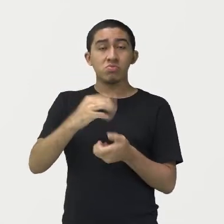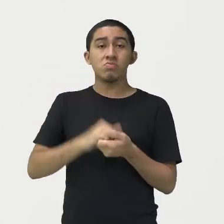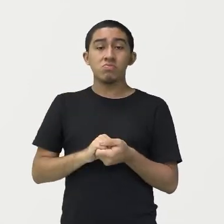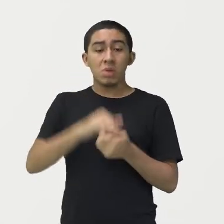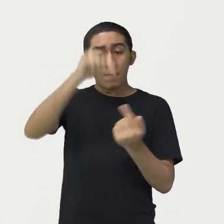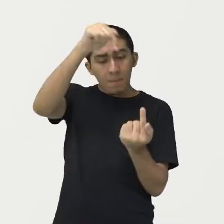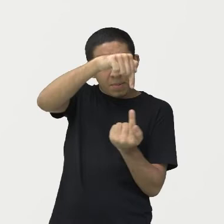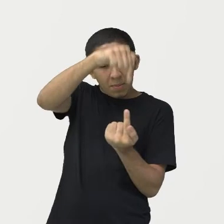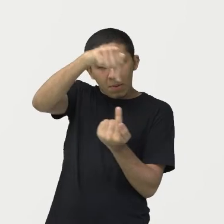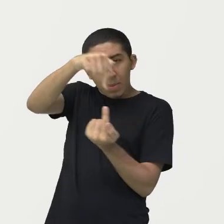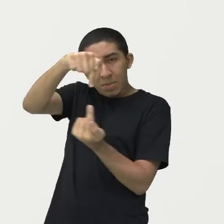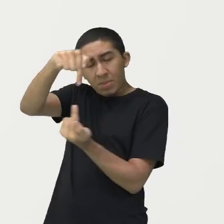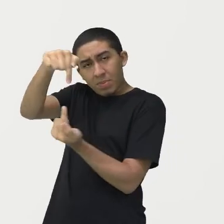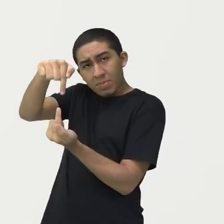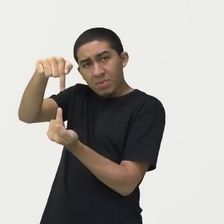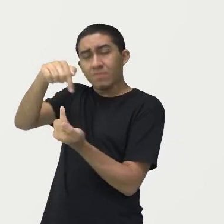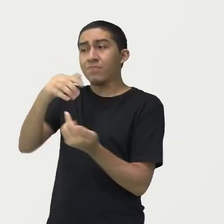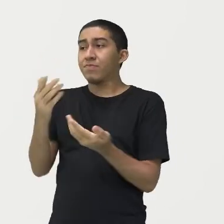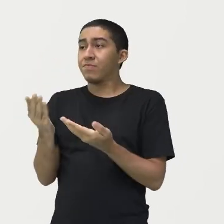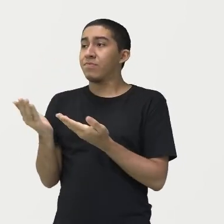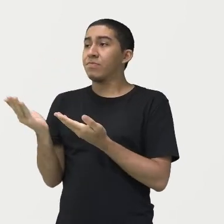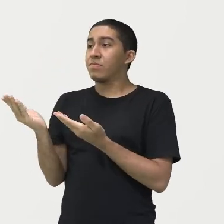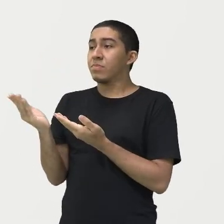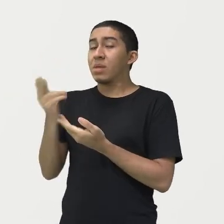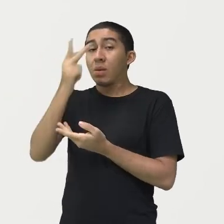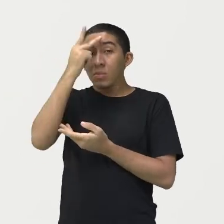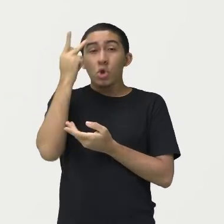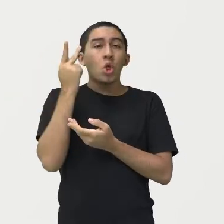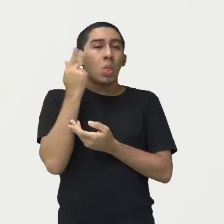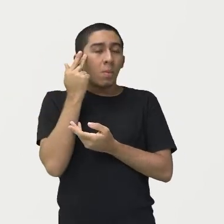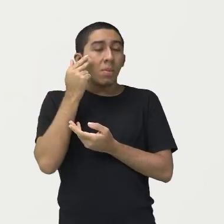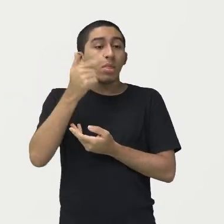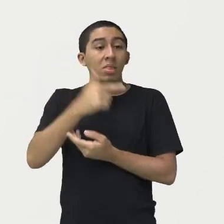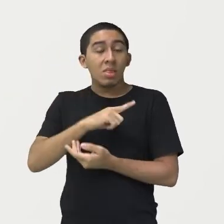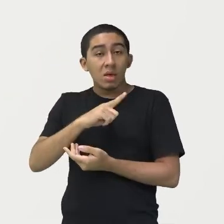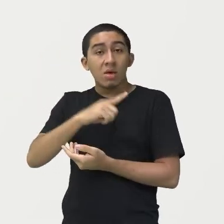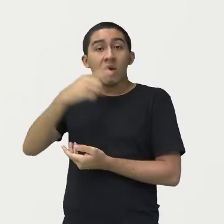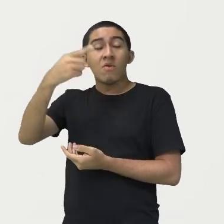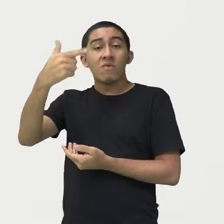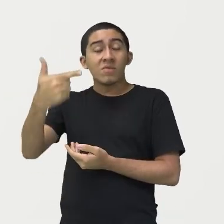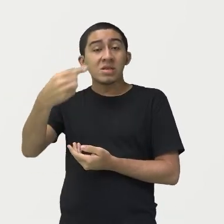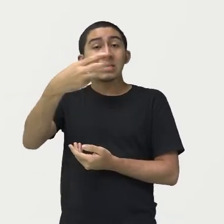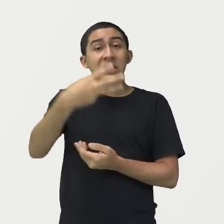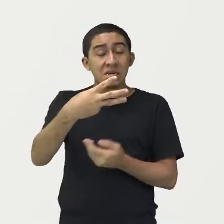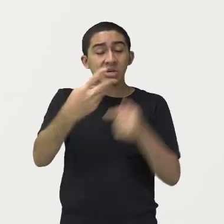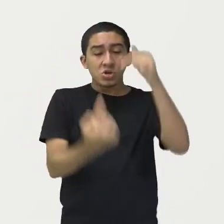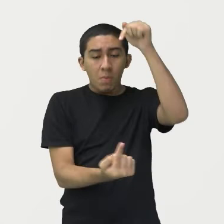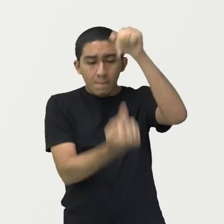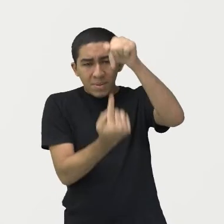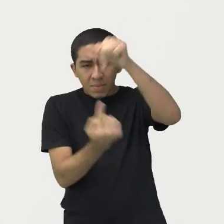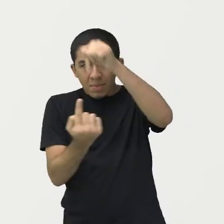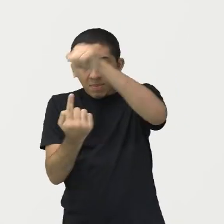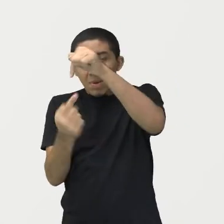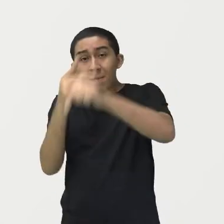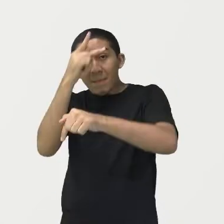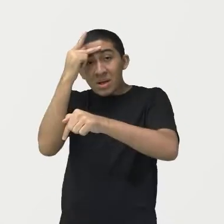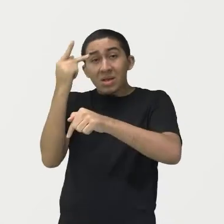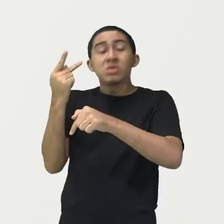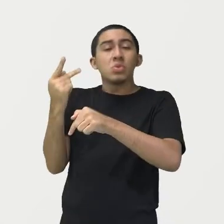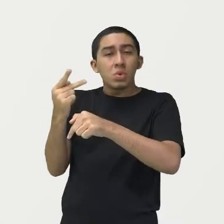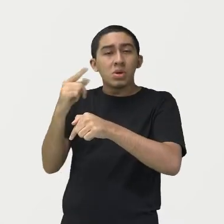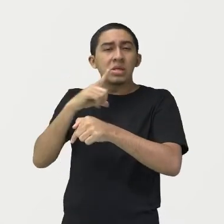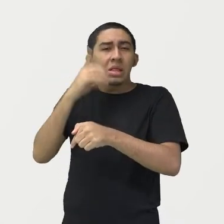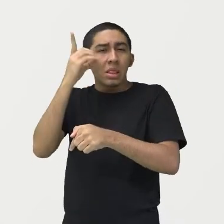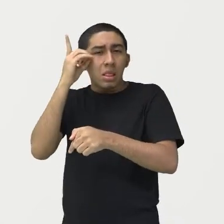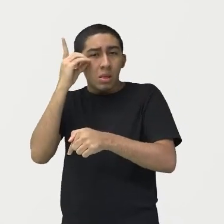O indivíduo normal tem os 23 pares. Na pessoa com síndrome de Down, acontece que